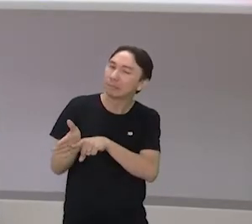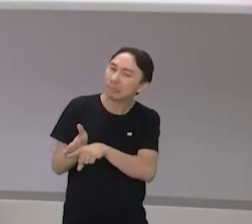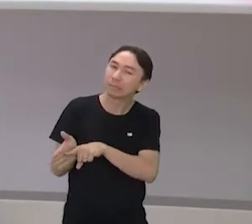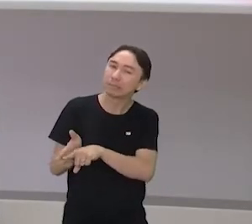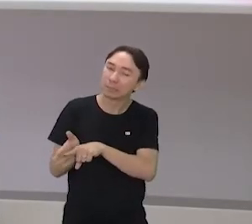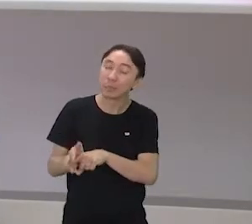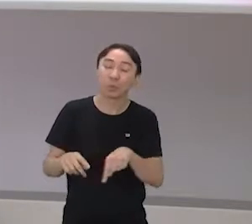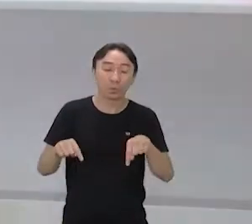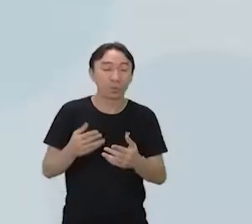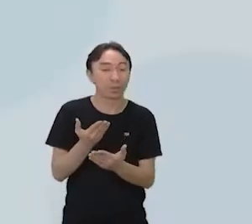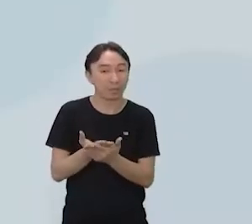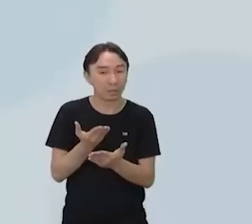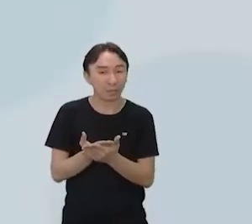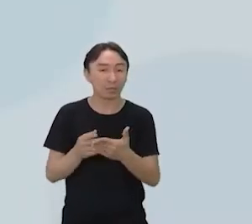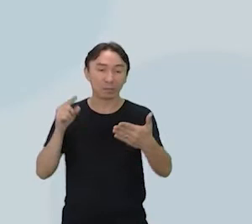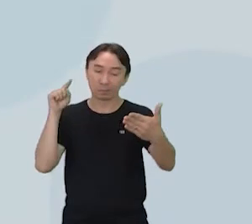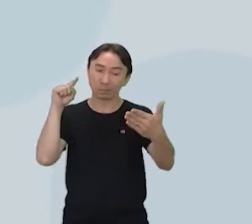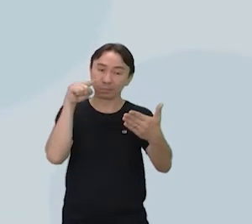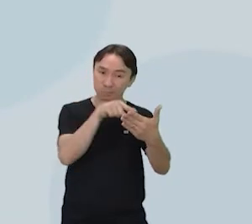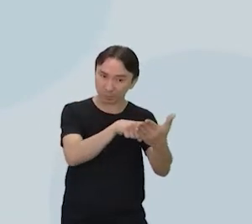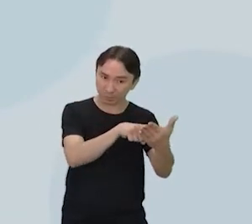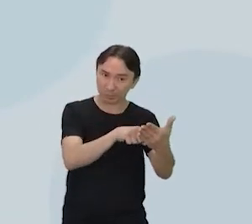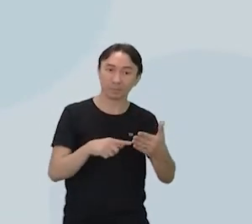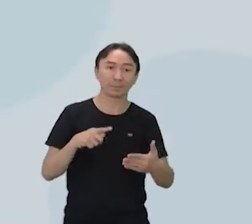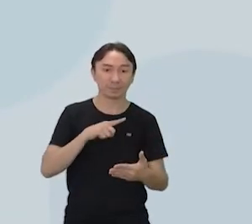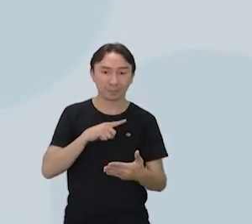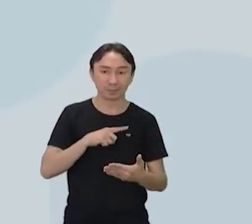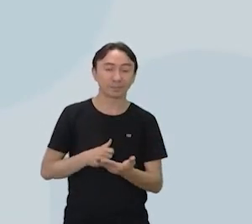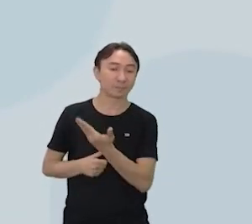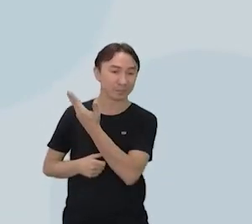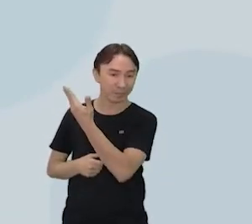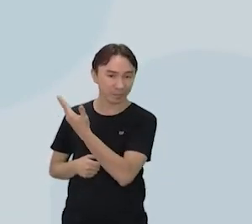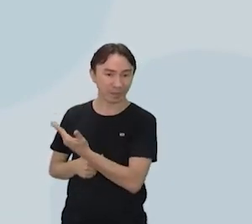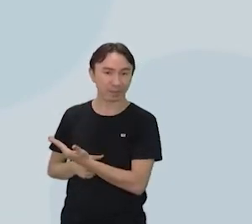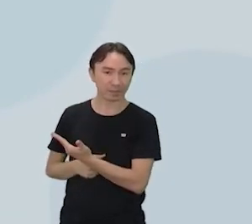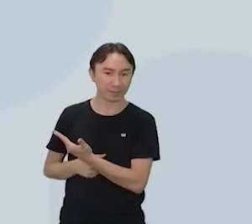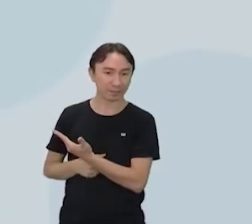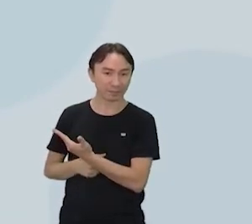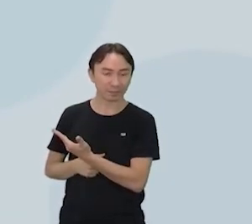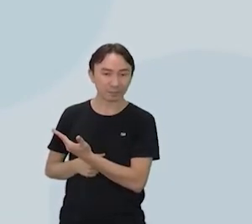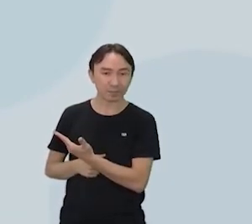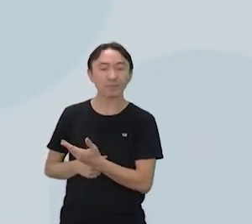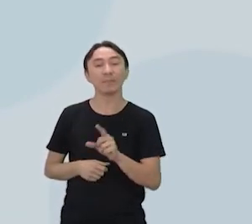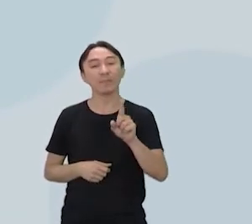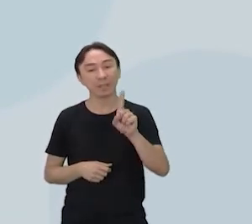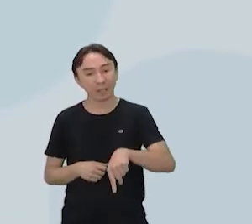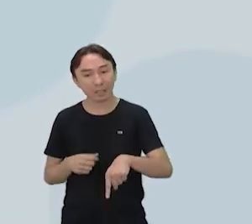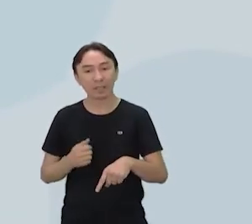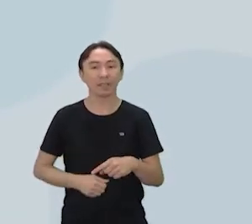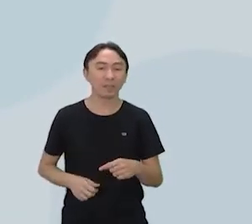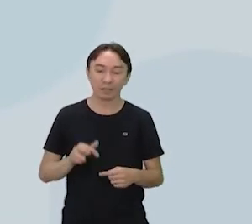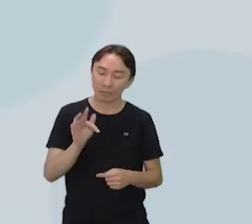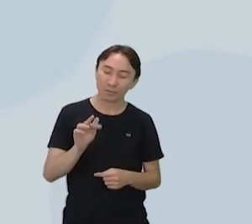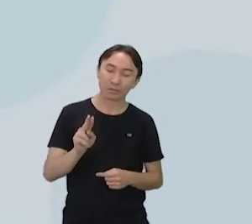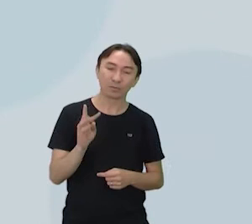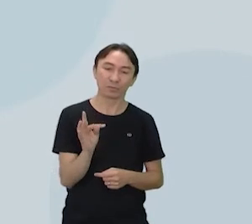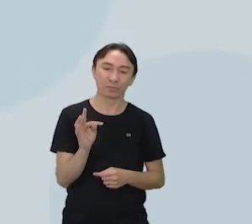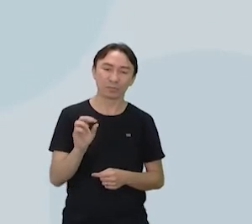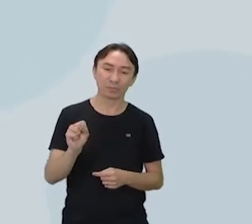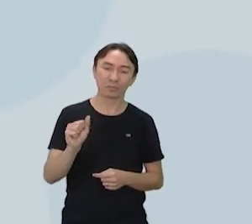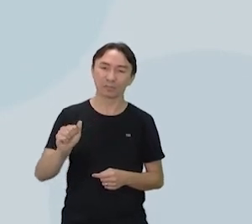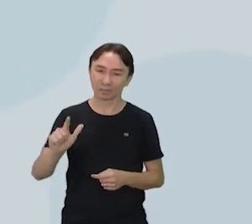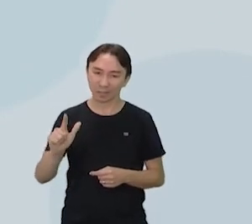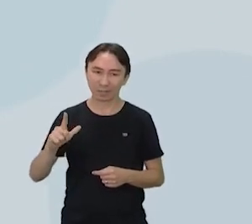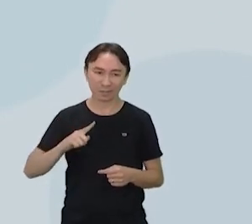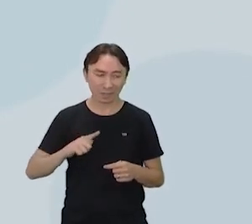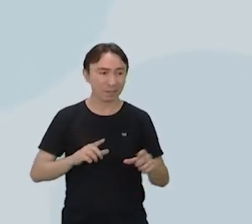aula de hoje, acompanhem comigo aí no slide, elas vêm como abordar sobre a visibilidade do futsal na mídia esportiva, refletir acerca